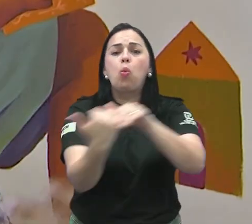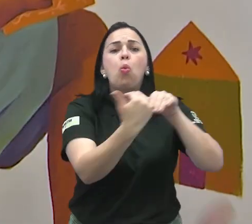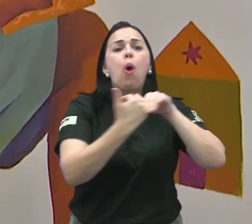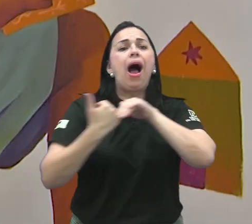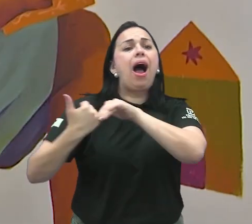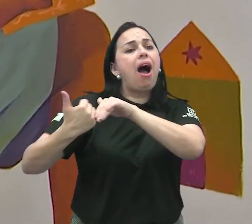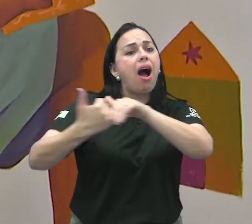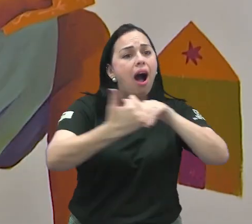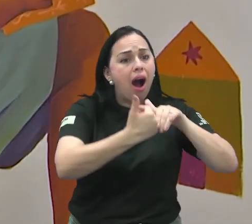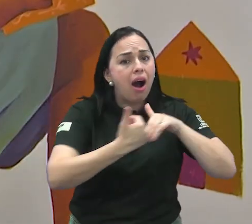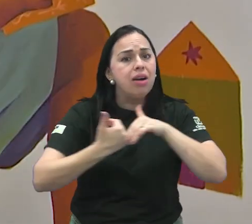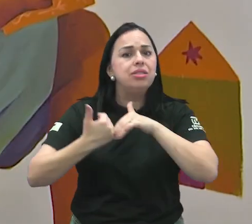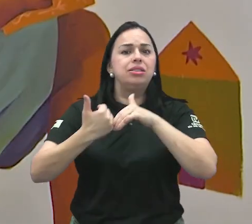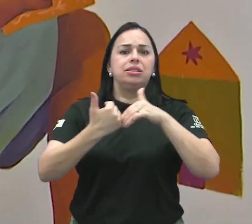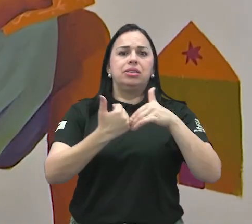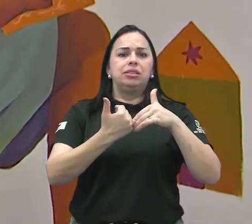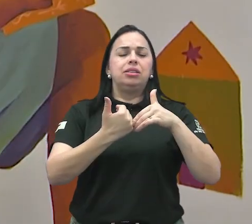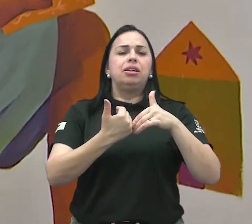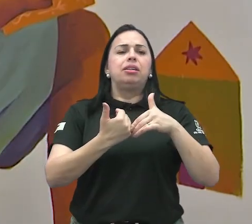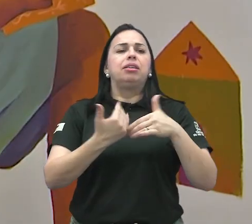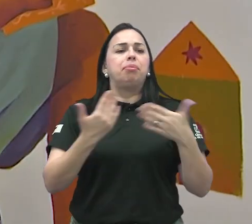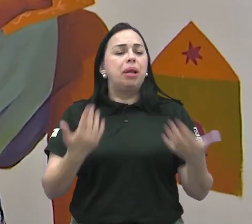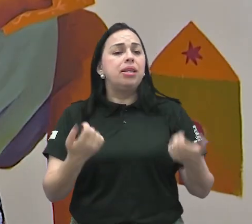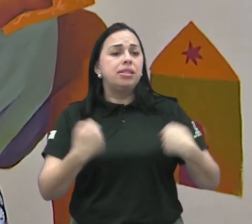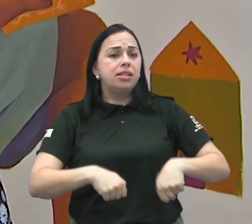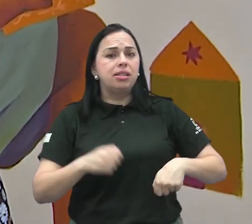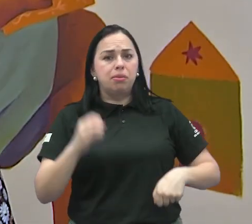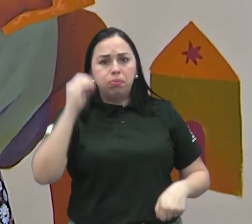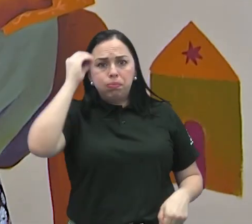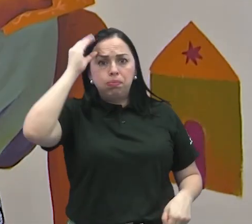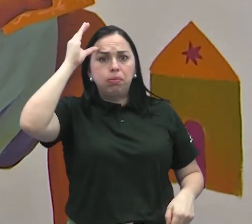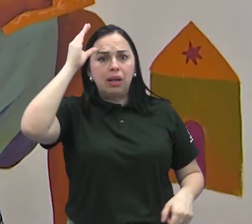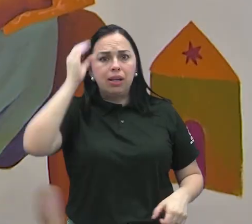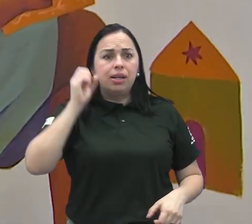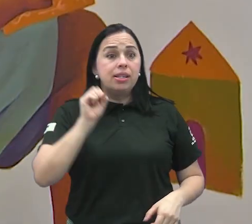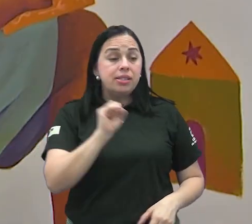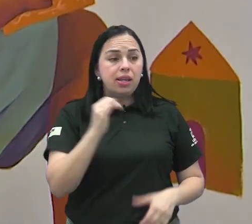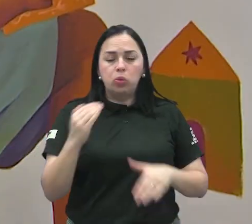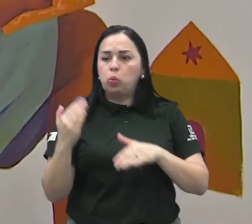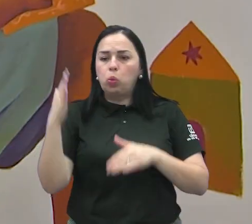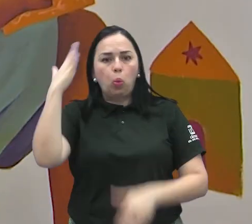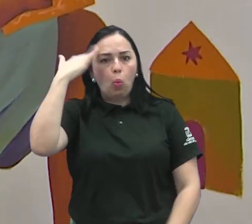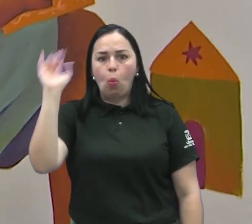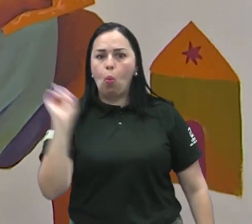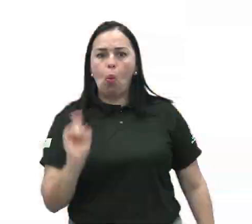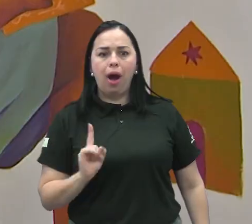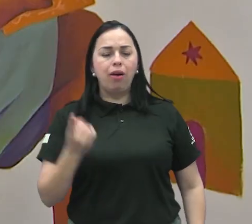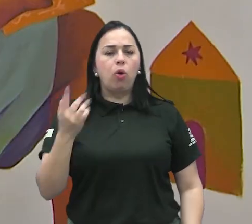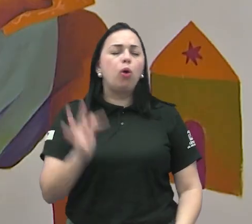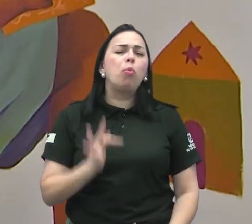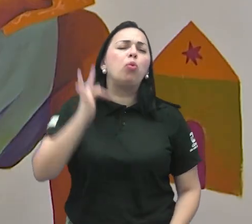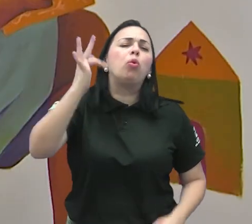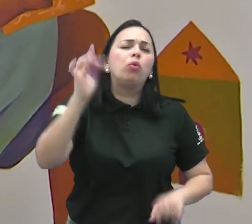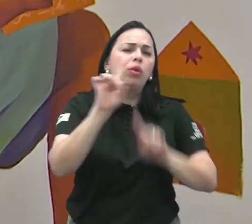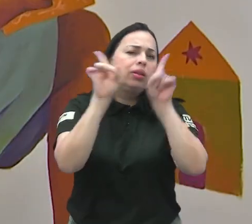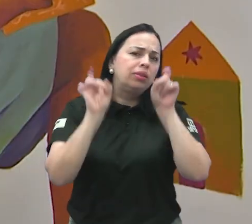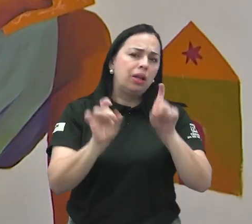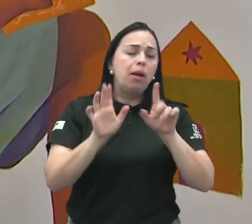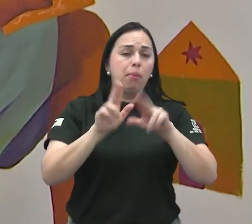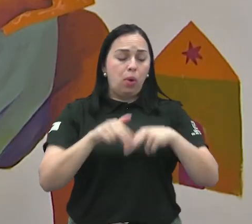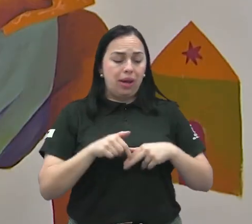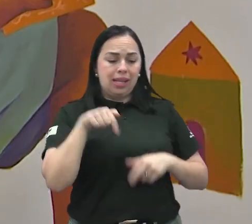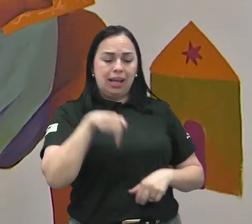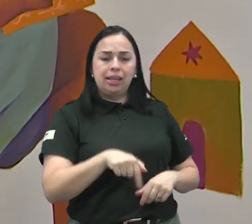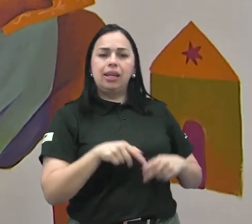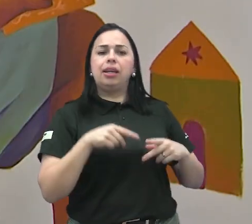mundo coletivo, um mundo igualitário, né? Sem todos esses conhecimentos que existem no mundo, não vai ter futuro. E as ações que a gente